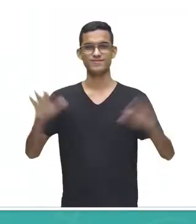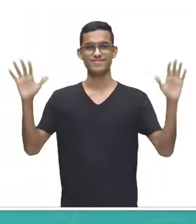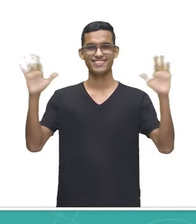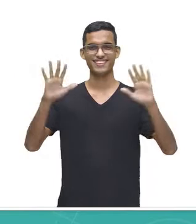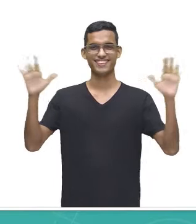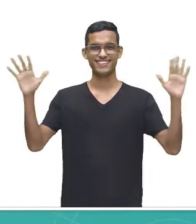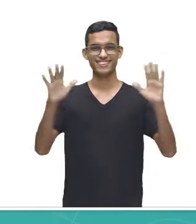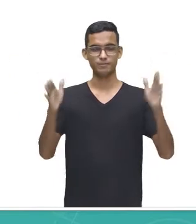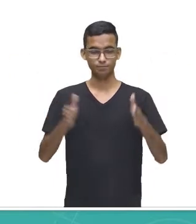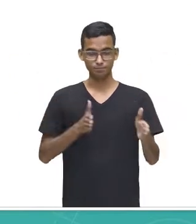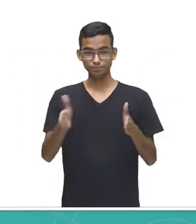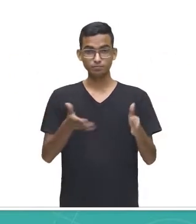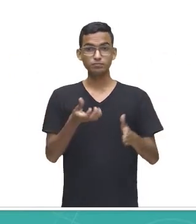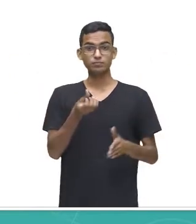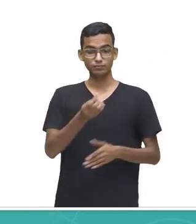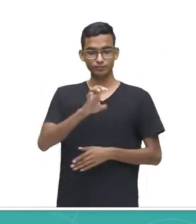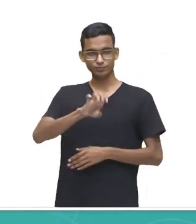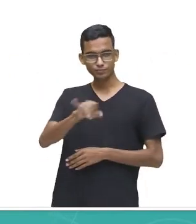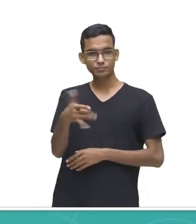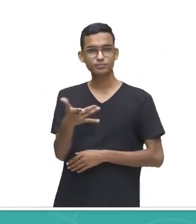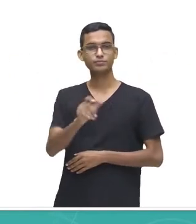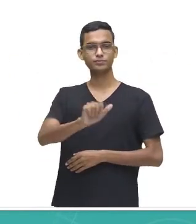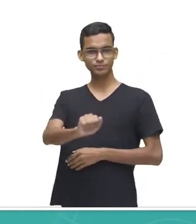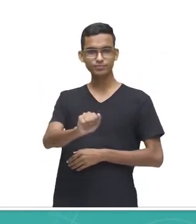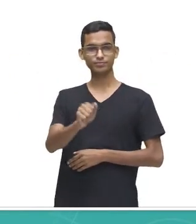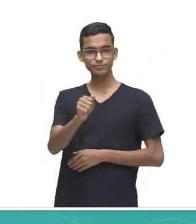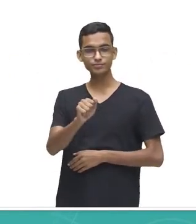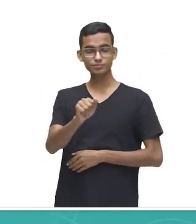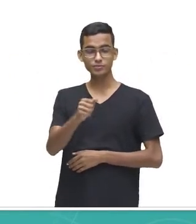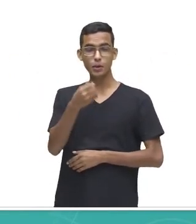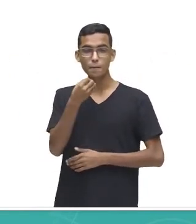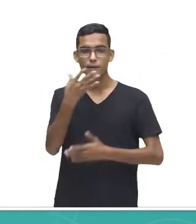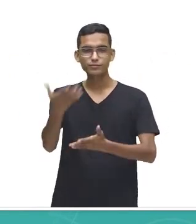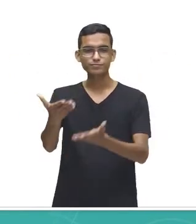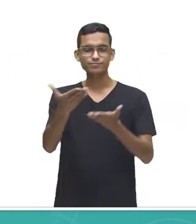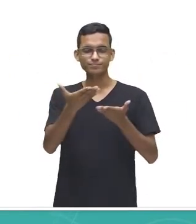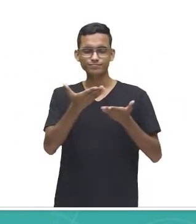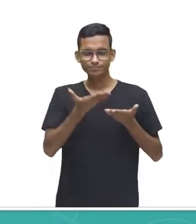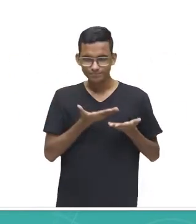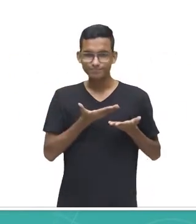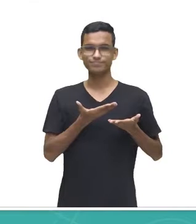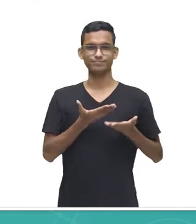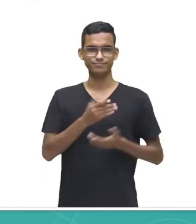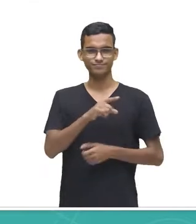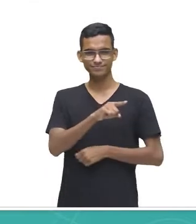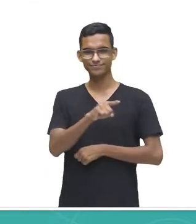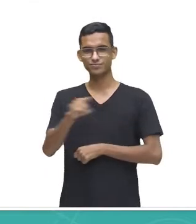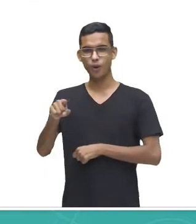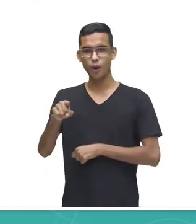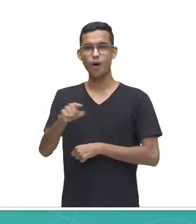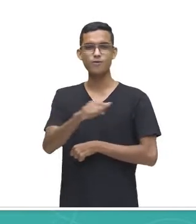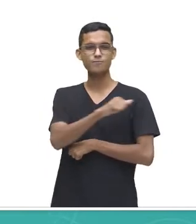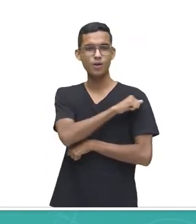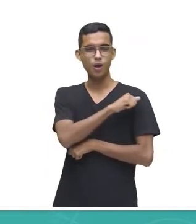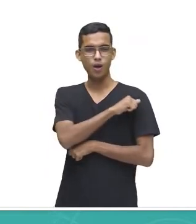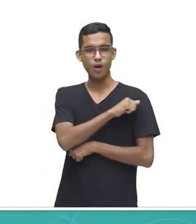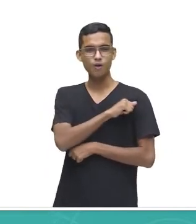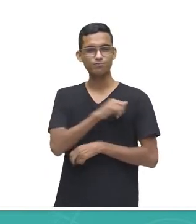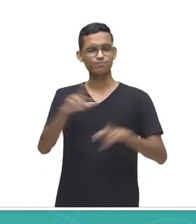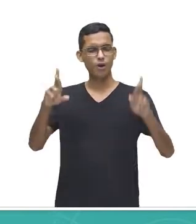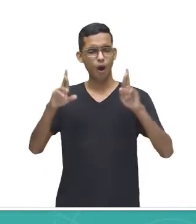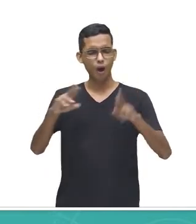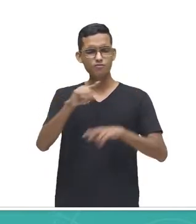Olá, sexta etapa da EJA. Sejam bem-vindos e bem-vindas. Espero que